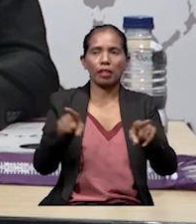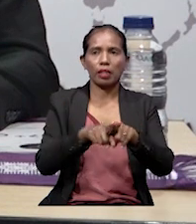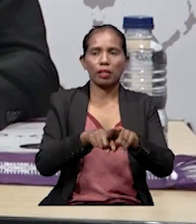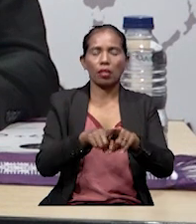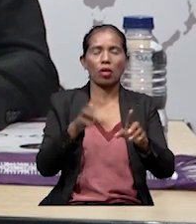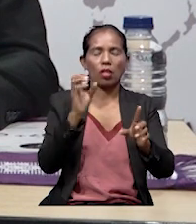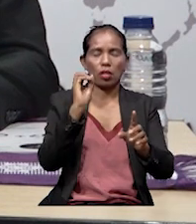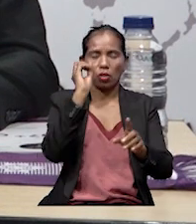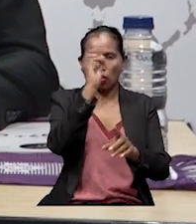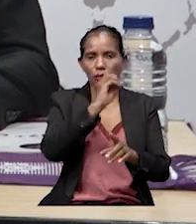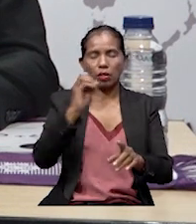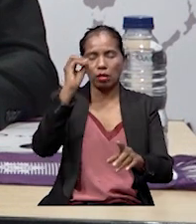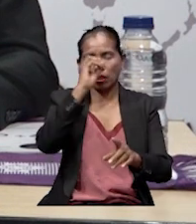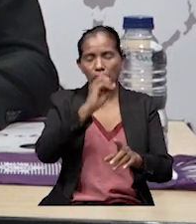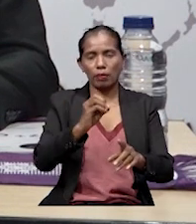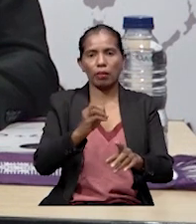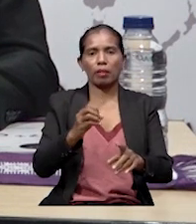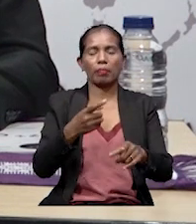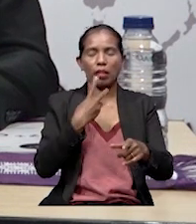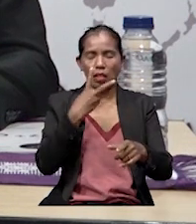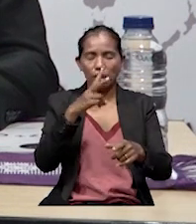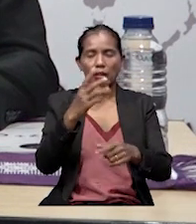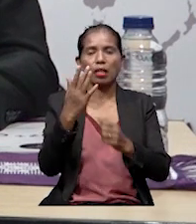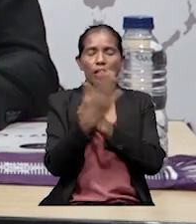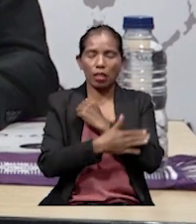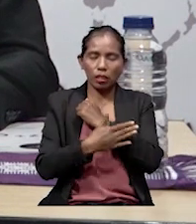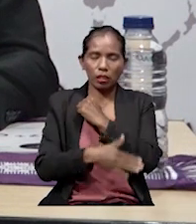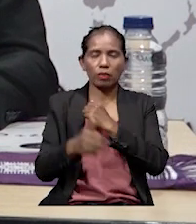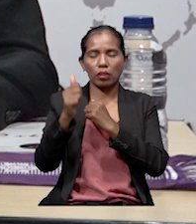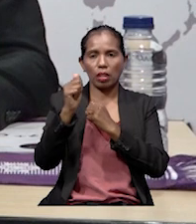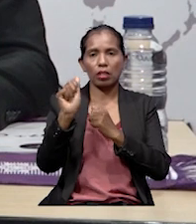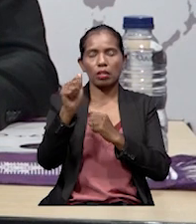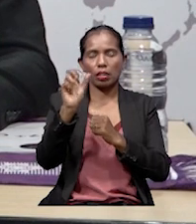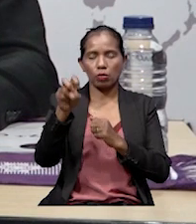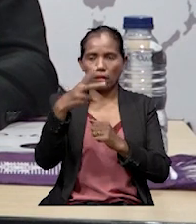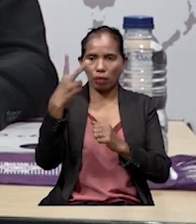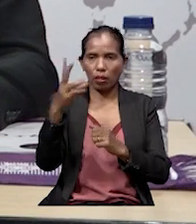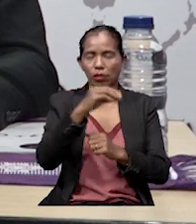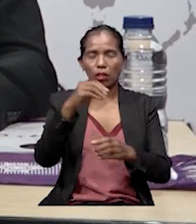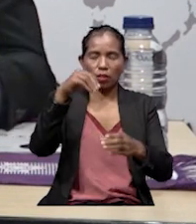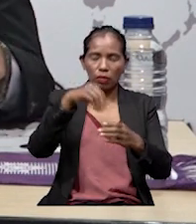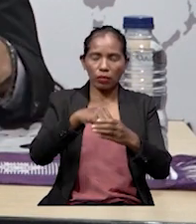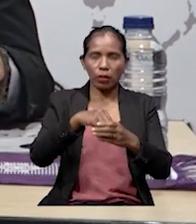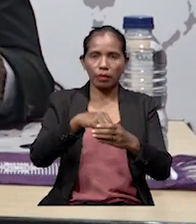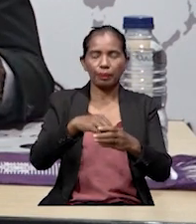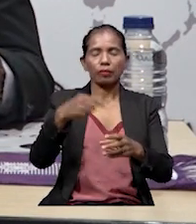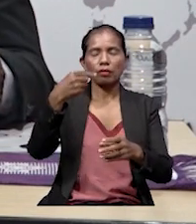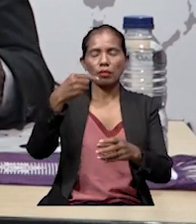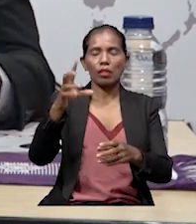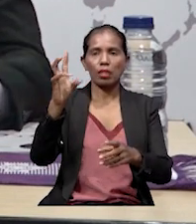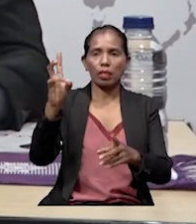Observador associado perante país anulo recém-rua, incluímos G7 mais nuda